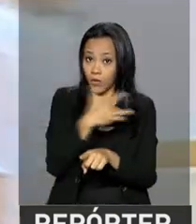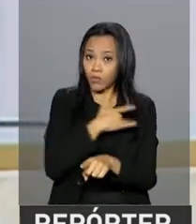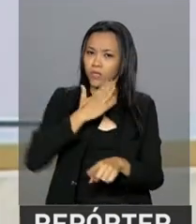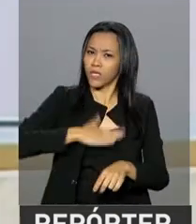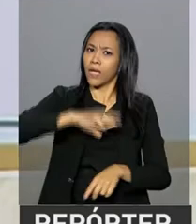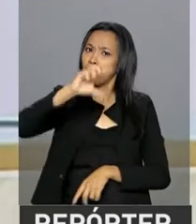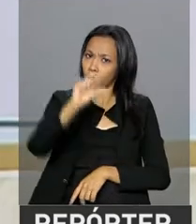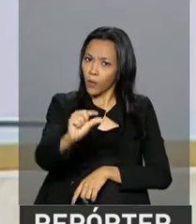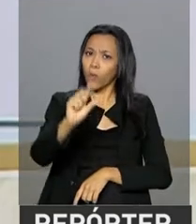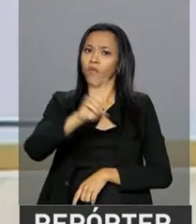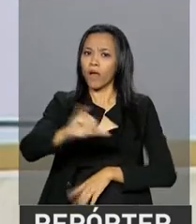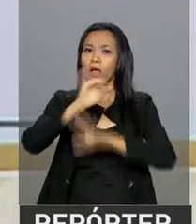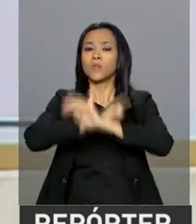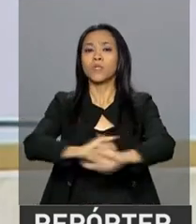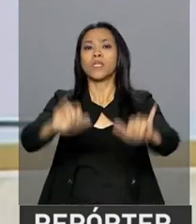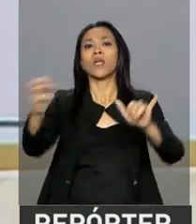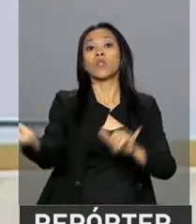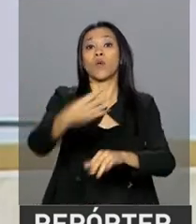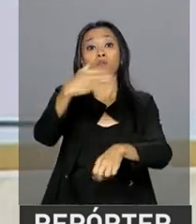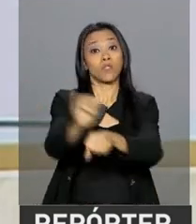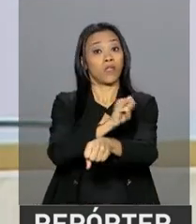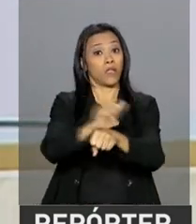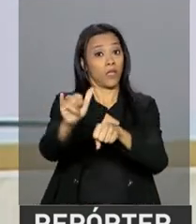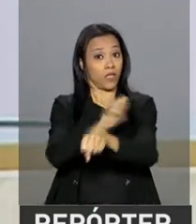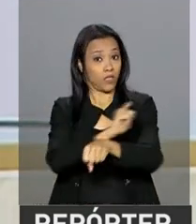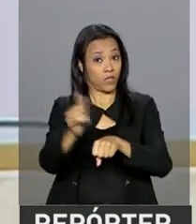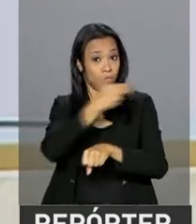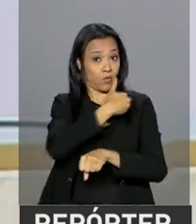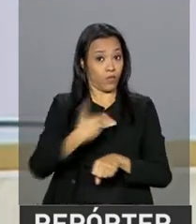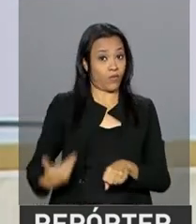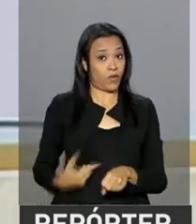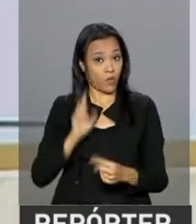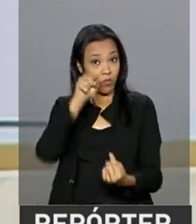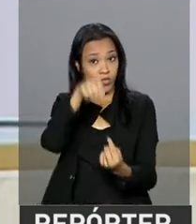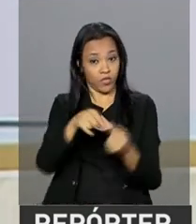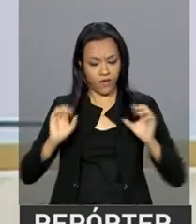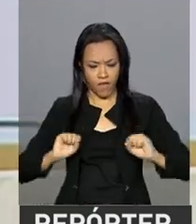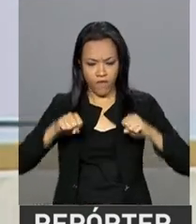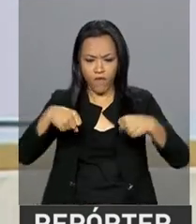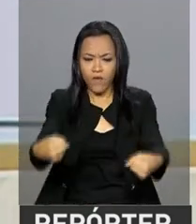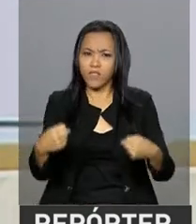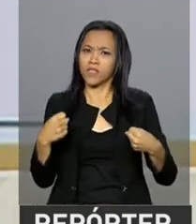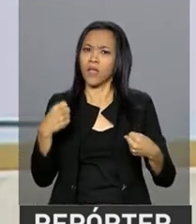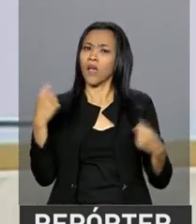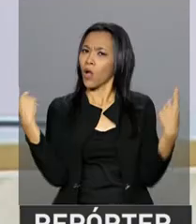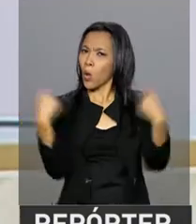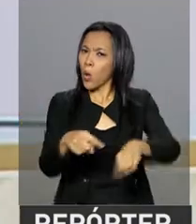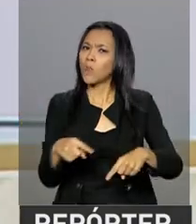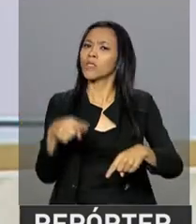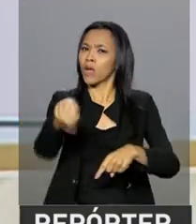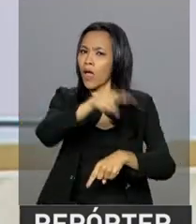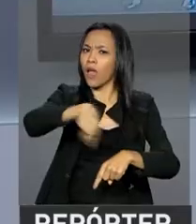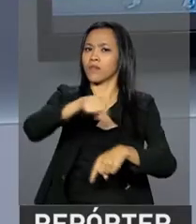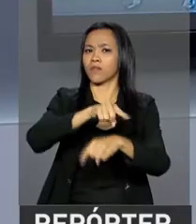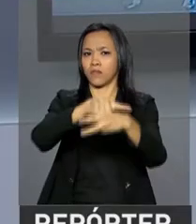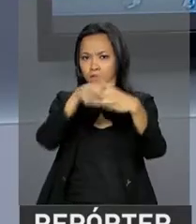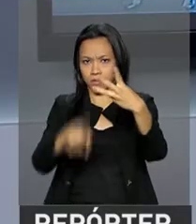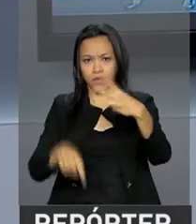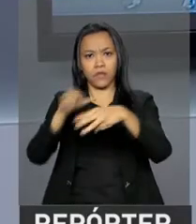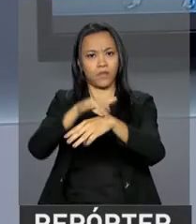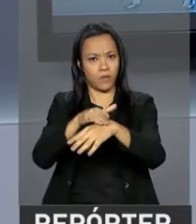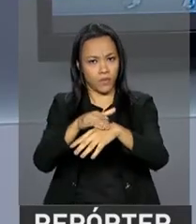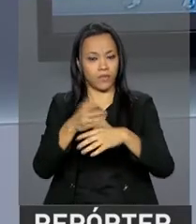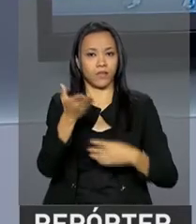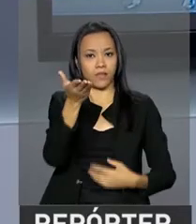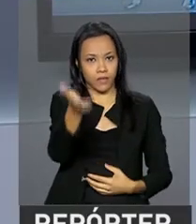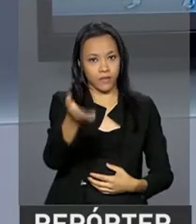pouco aqui novas medidas do governo para reforçar o combate a essas doenças jaime gabriela